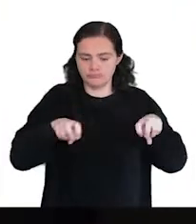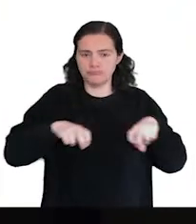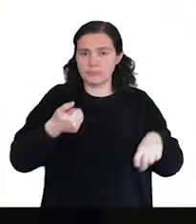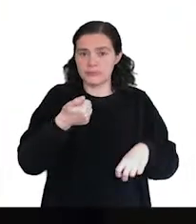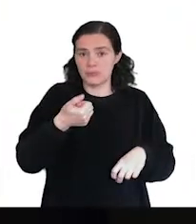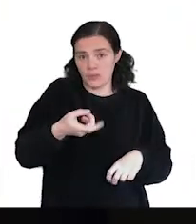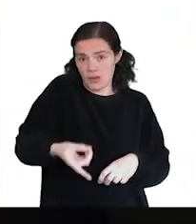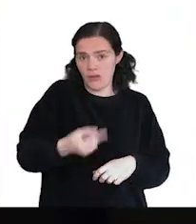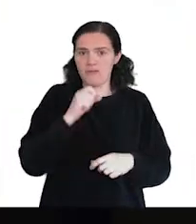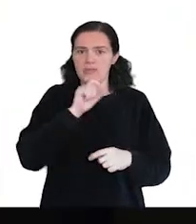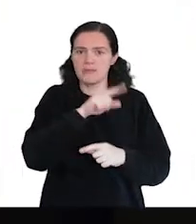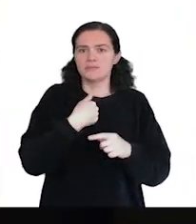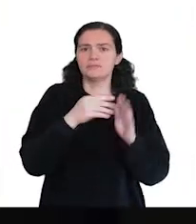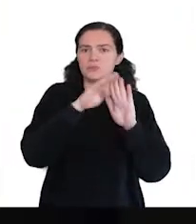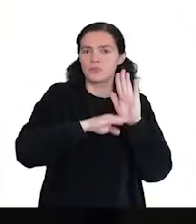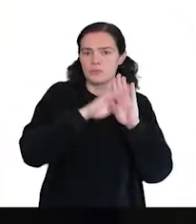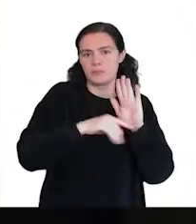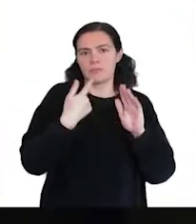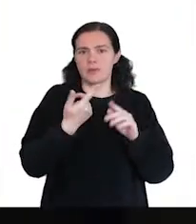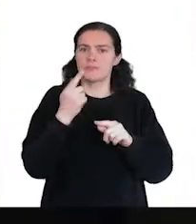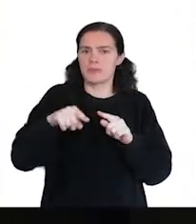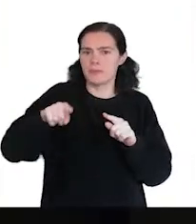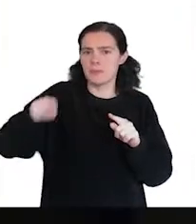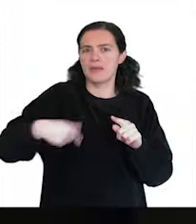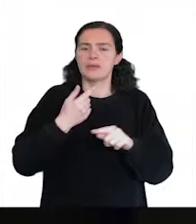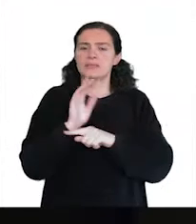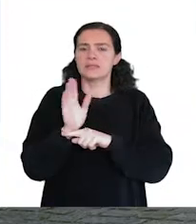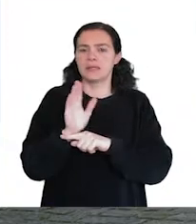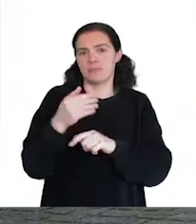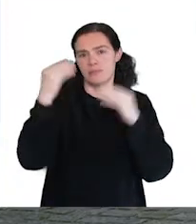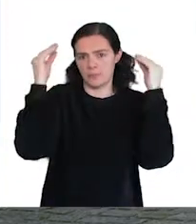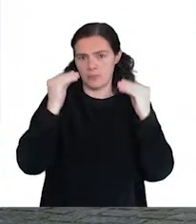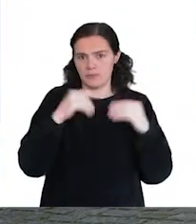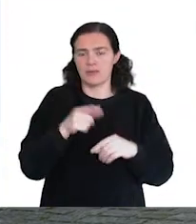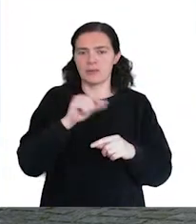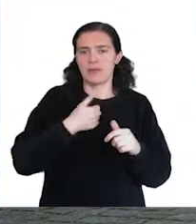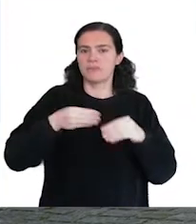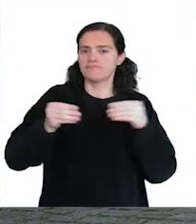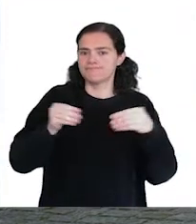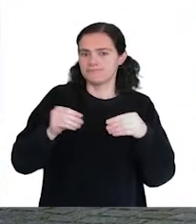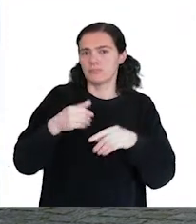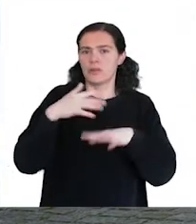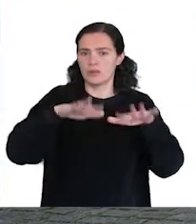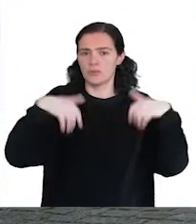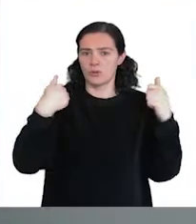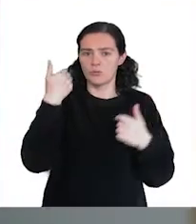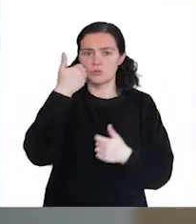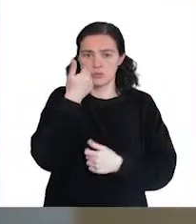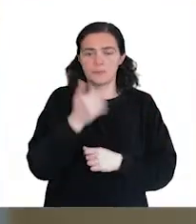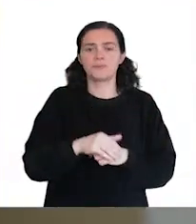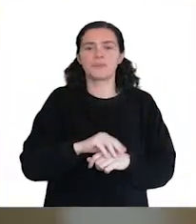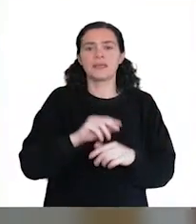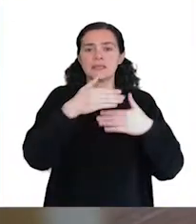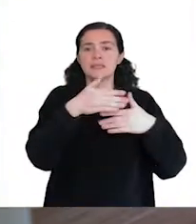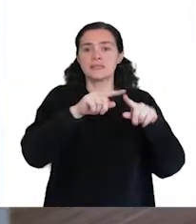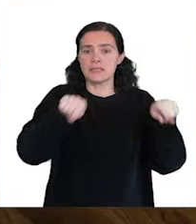que é utilizado para a programação regular da Casa do Cinema Manuel de Oliveira, também em articulação com o auditório do museu. 2